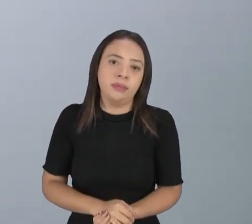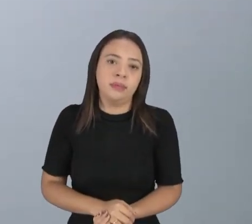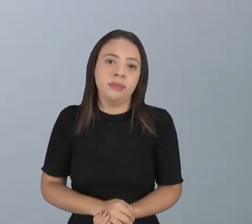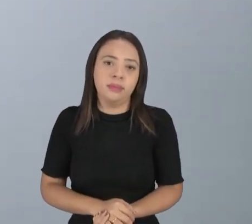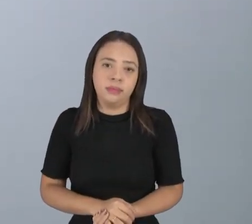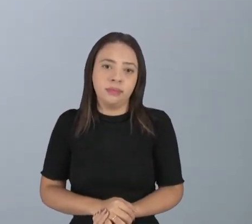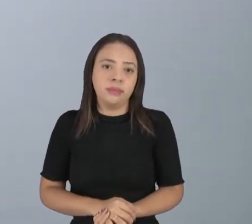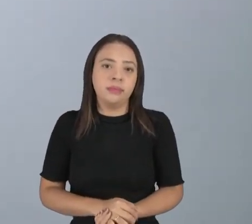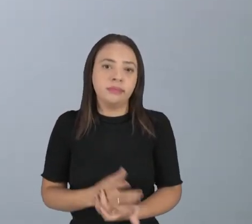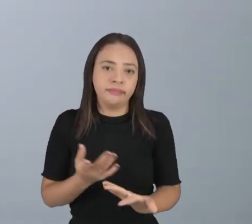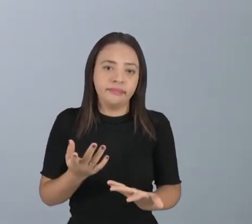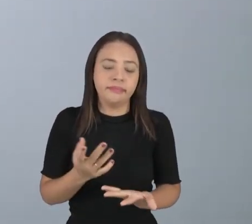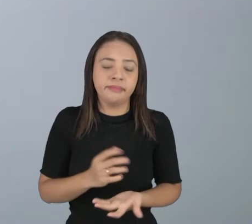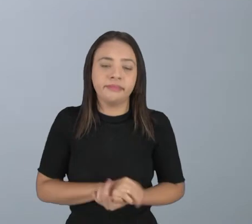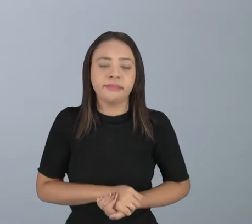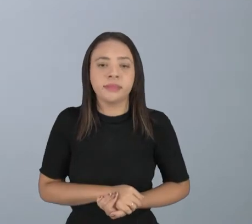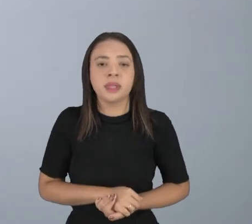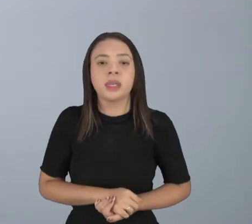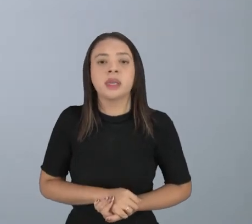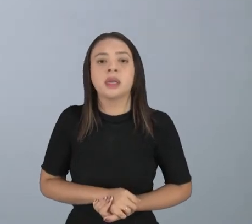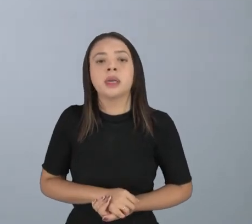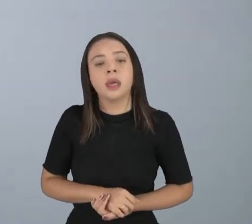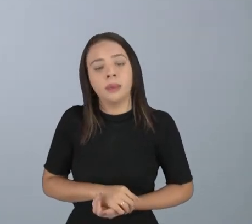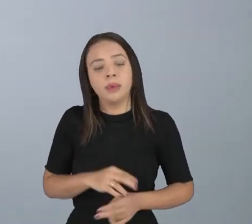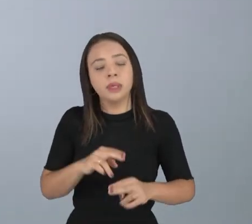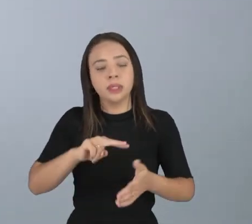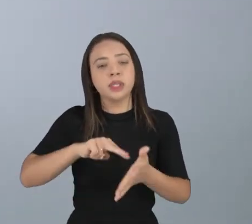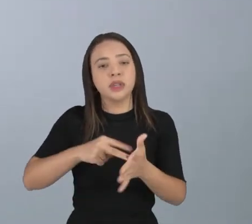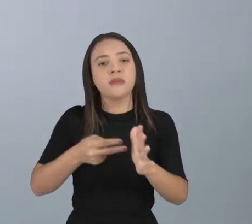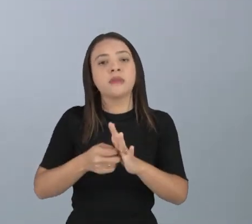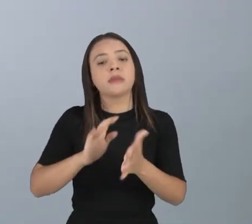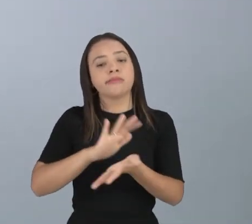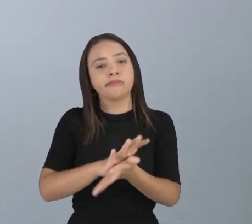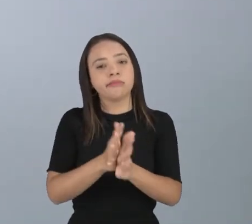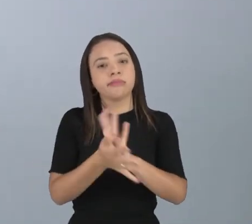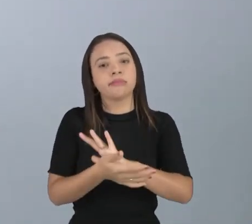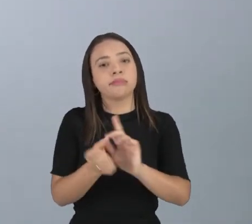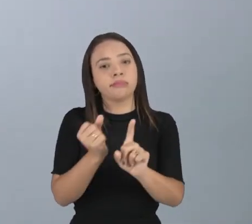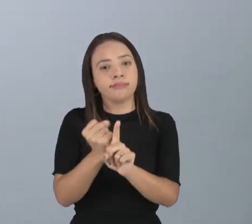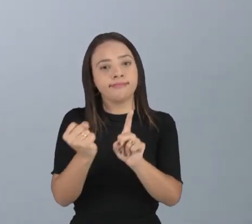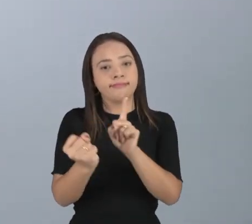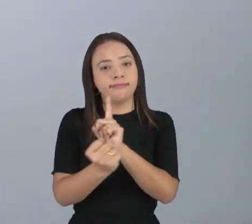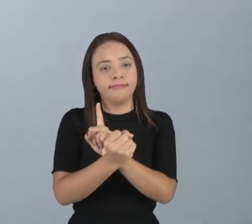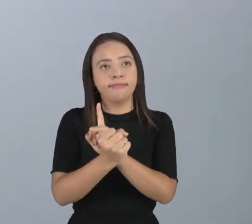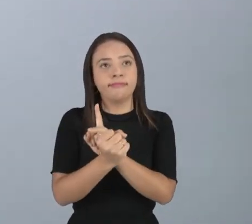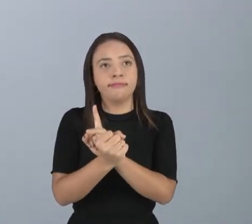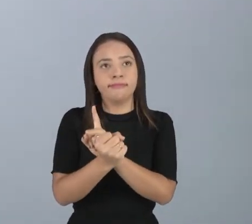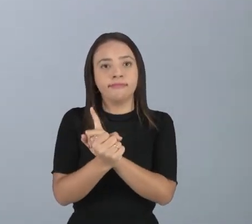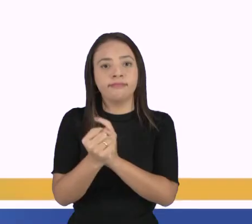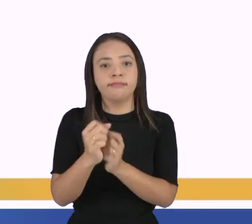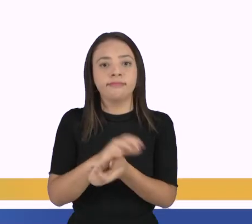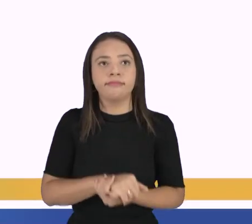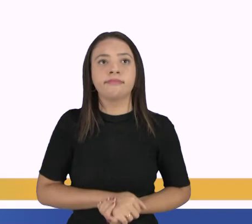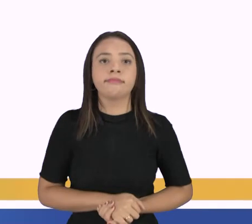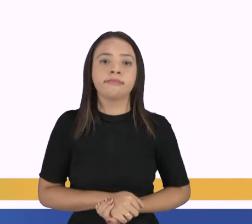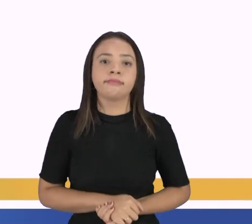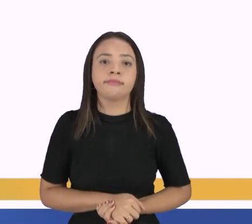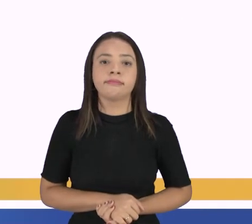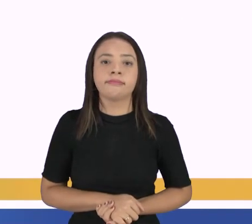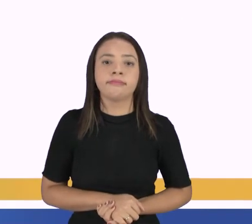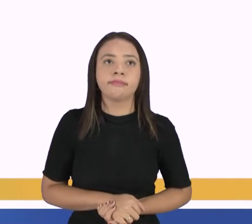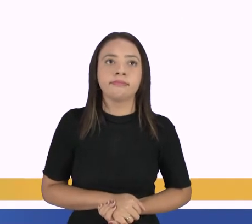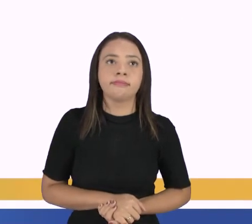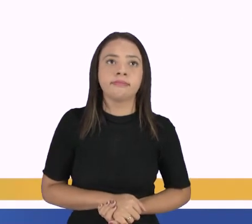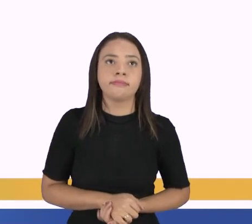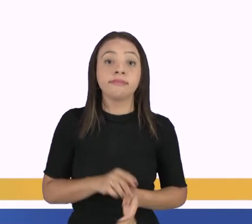ali, certo? Então a discriminação social é muito grande, tudo bem? Vamos aqui para